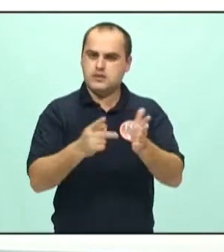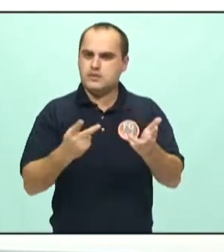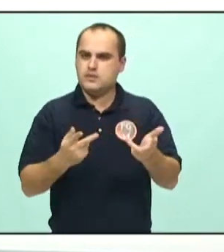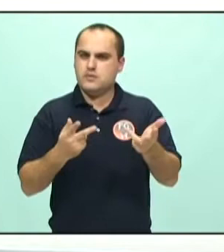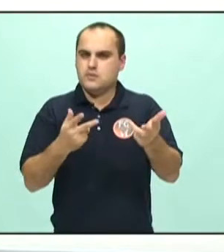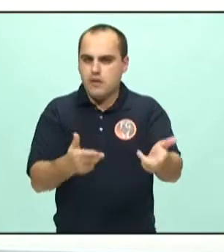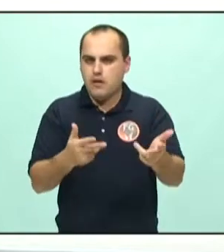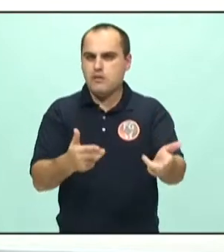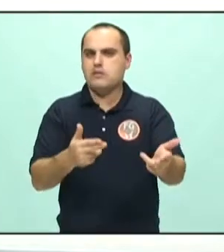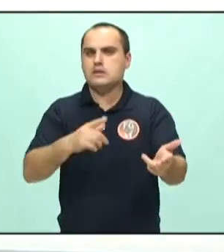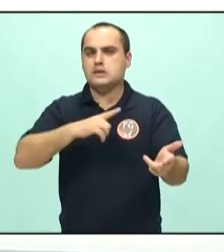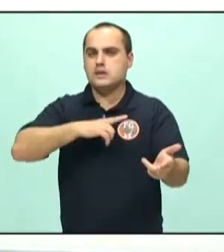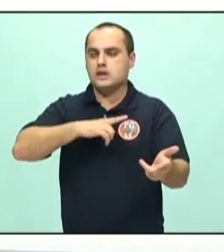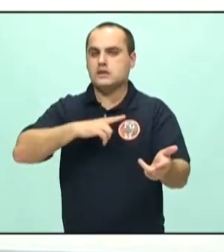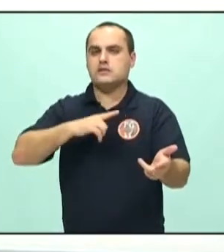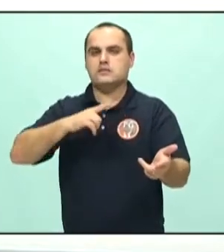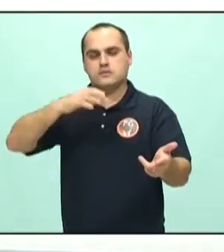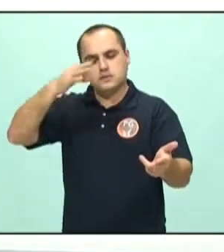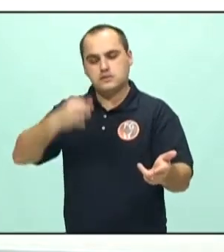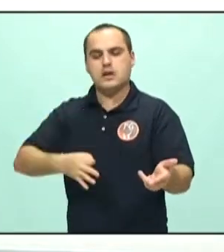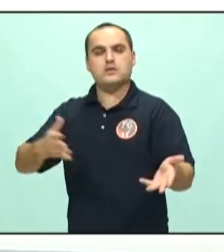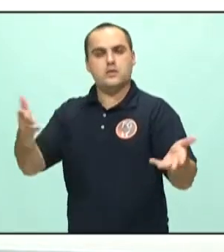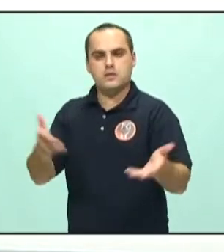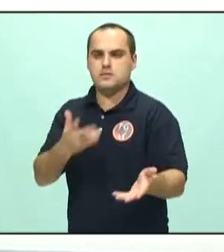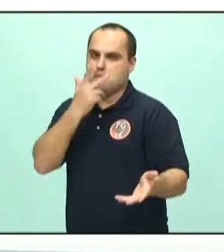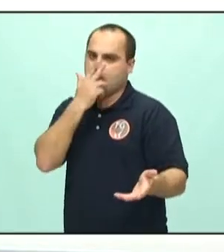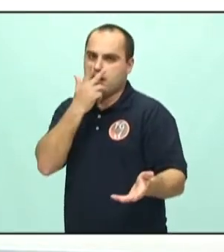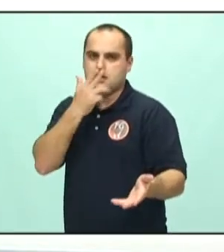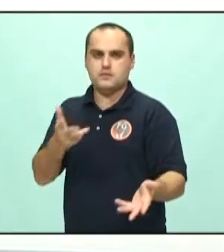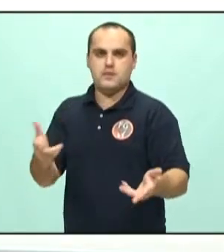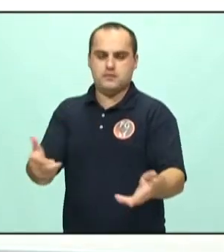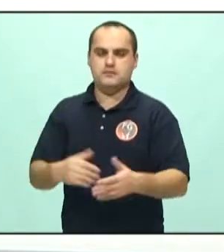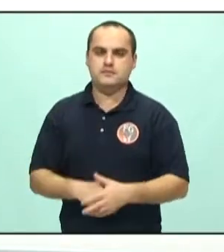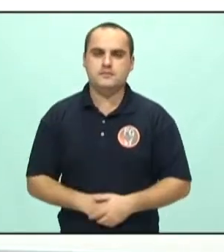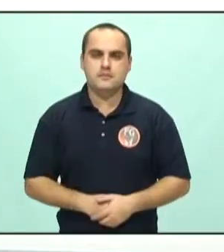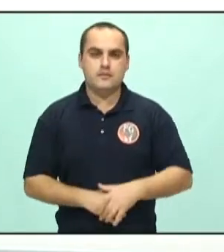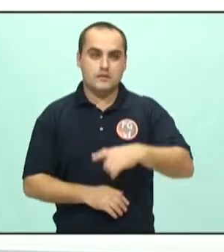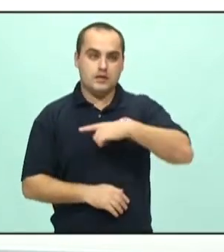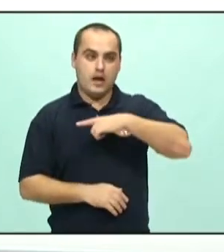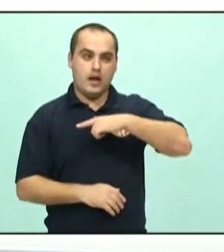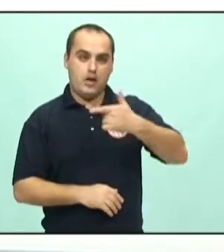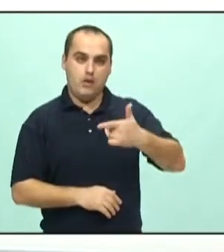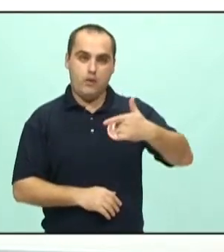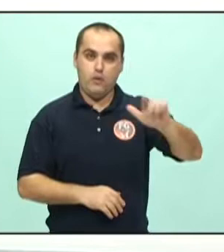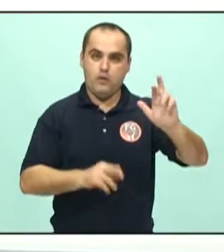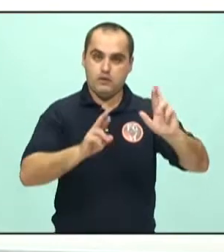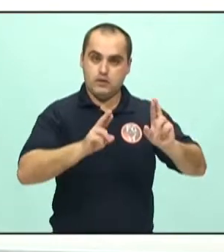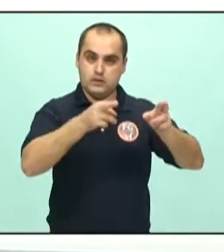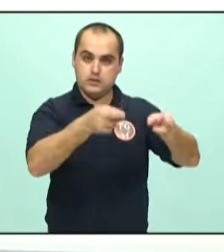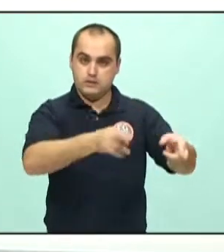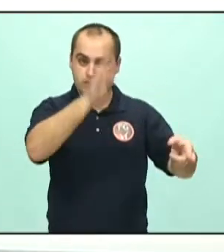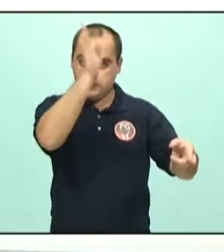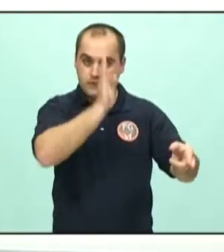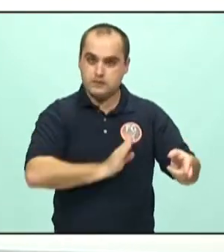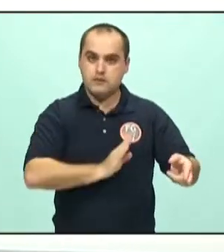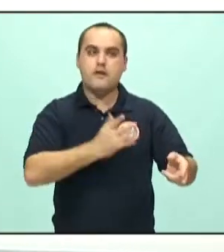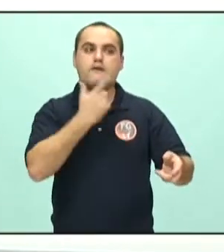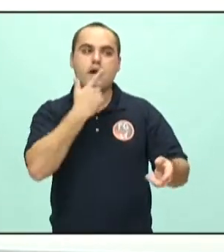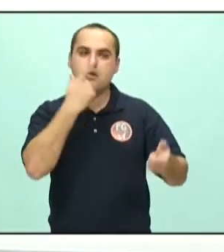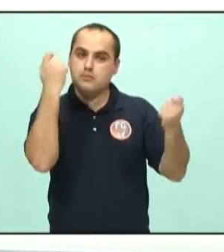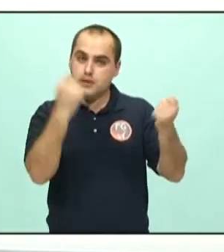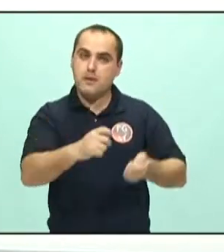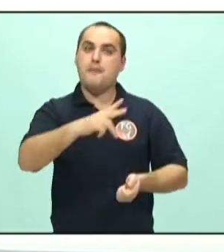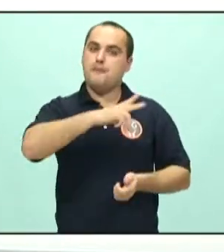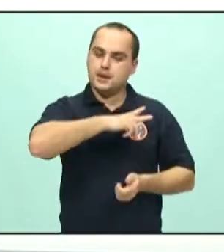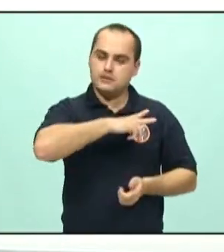com o modelo que tem hoje e que tem dado certo. Existem movimentos de outras regiões do Brasil para que se faça a privatização. Aqui